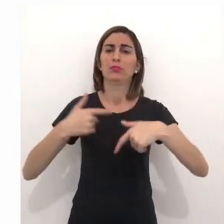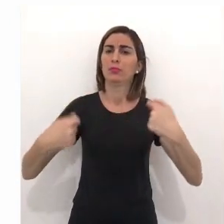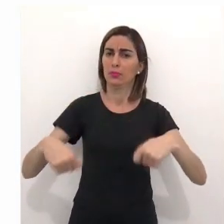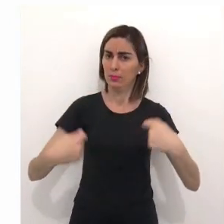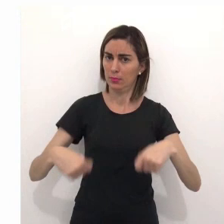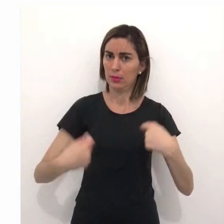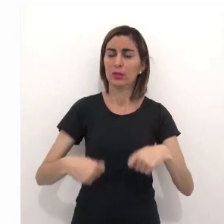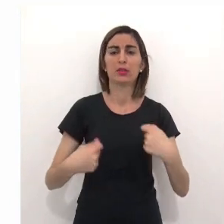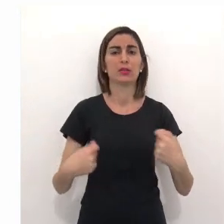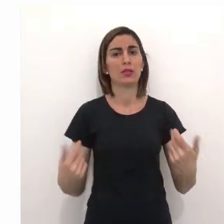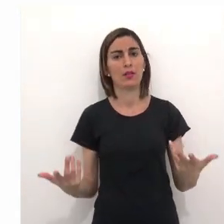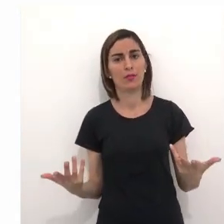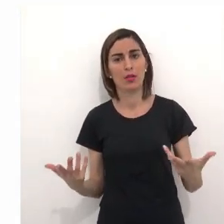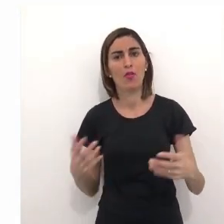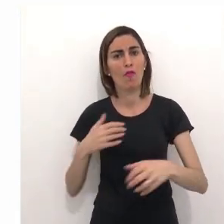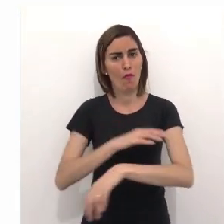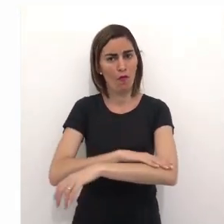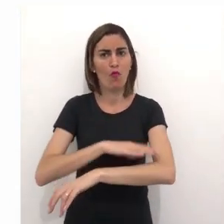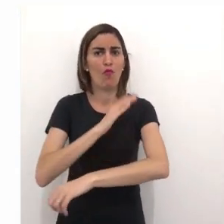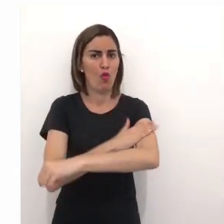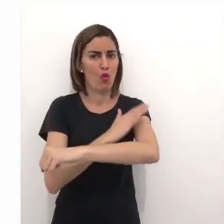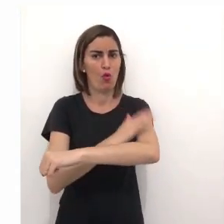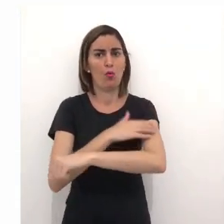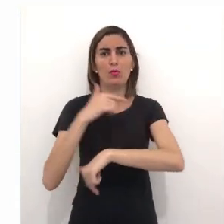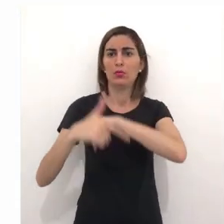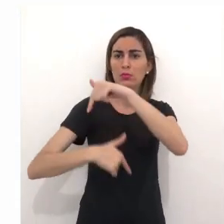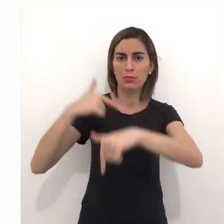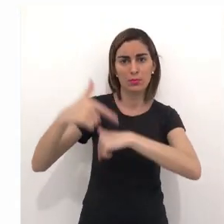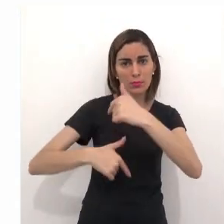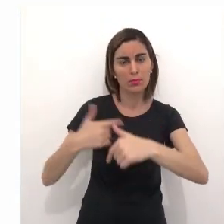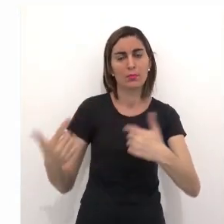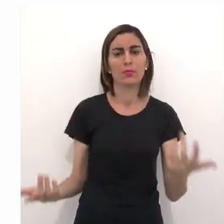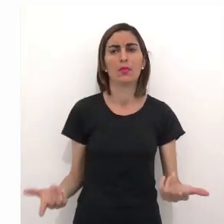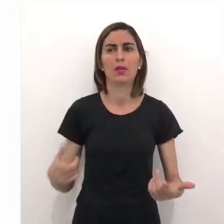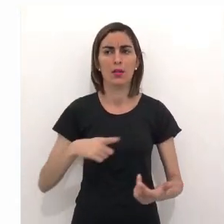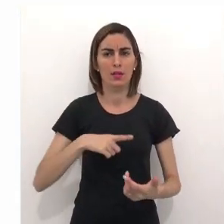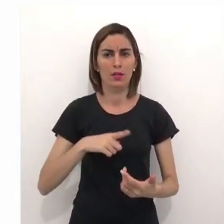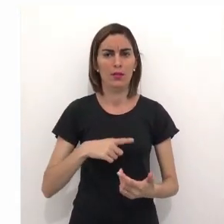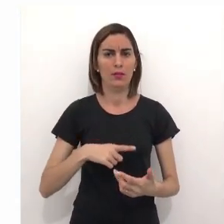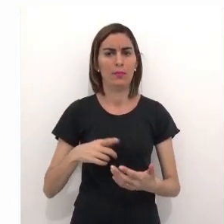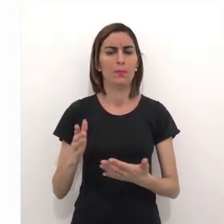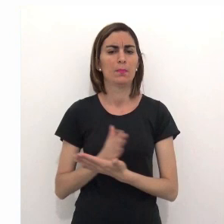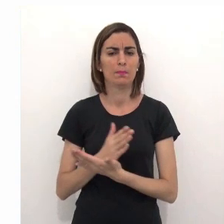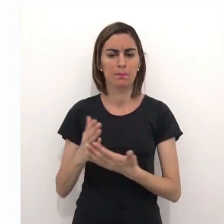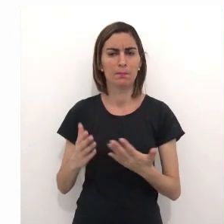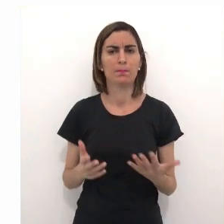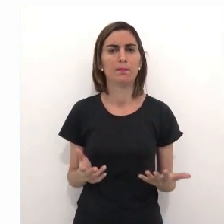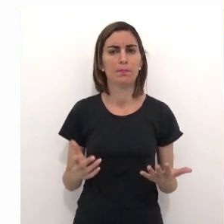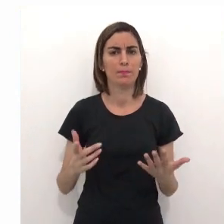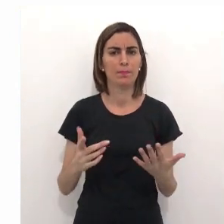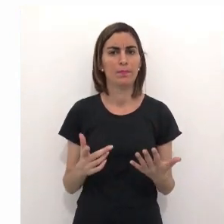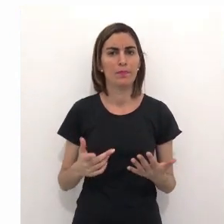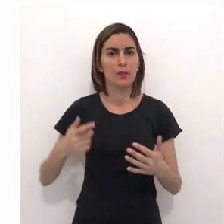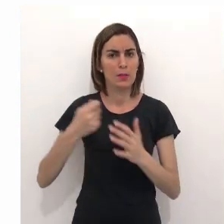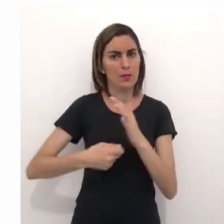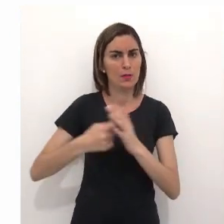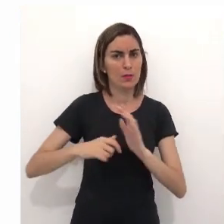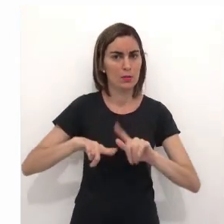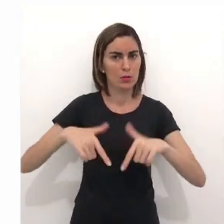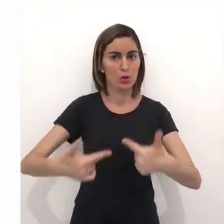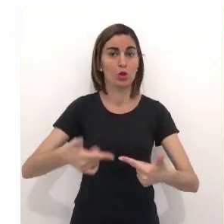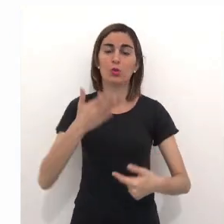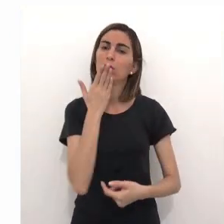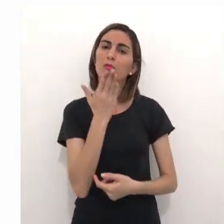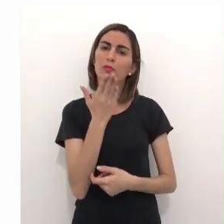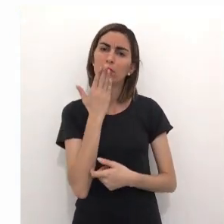Precisava simplesmente da força de trabalho. Temos de um lado a resistência dos